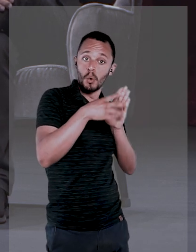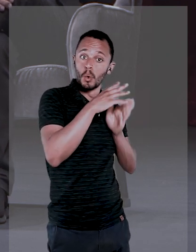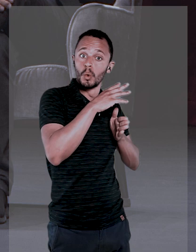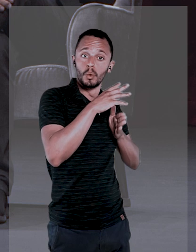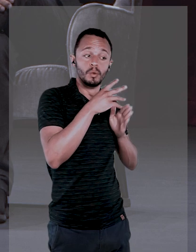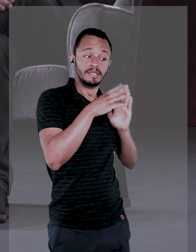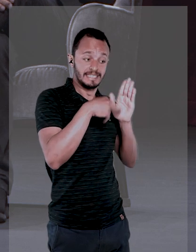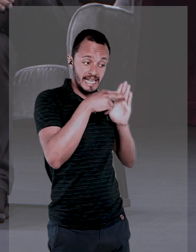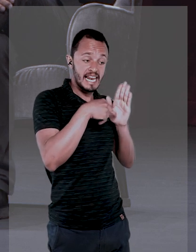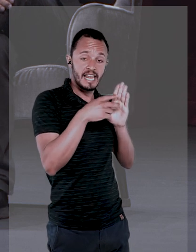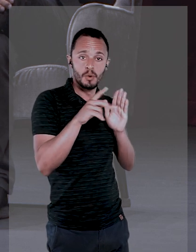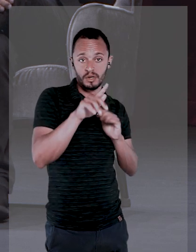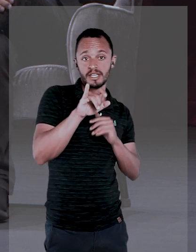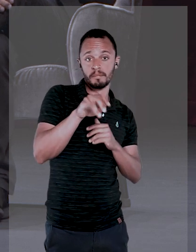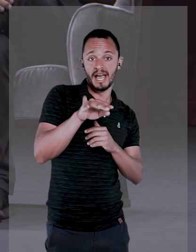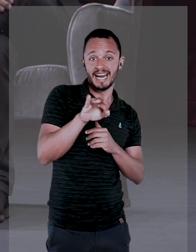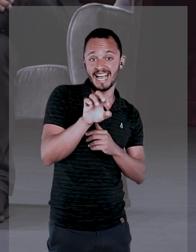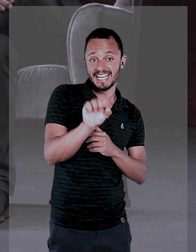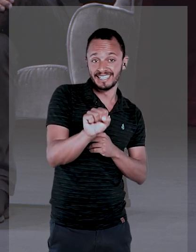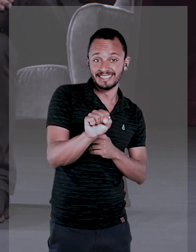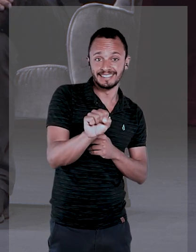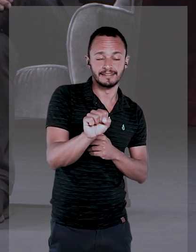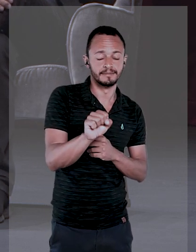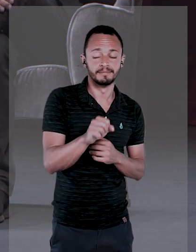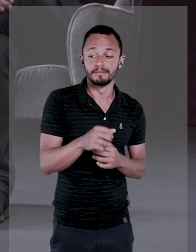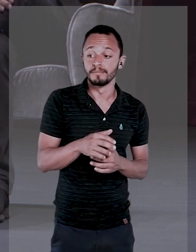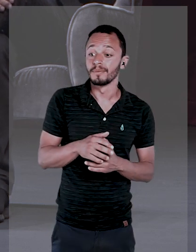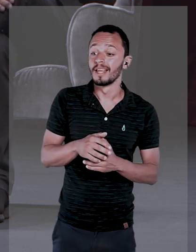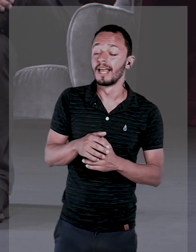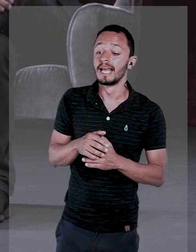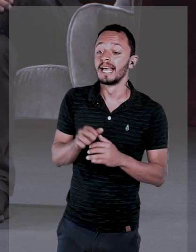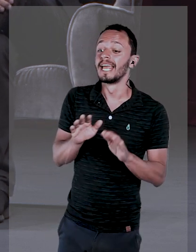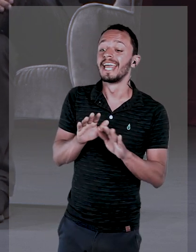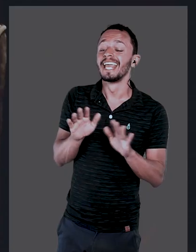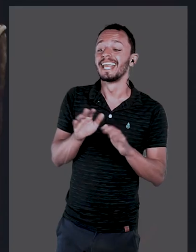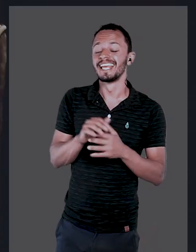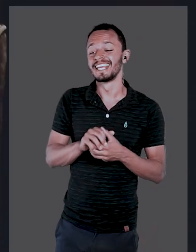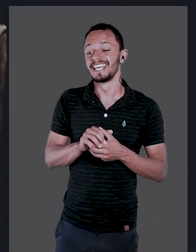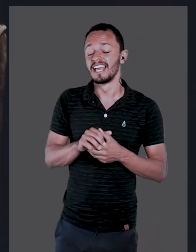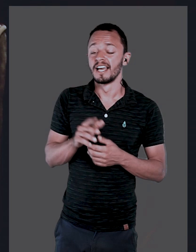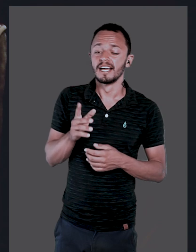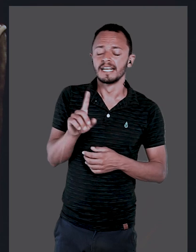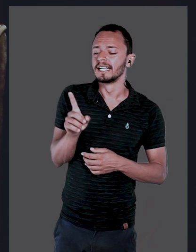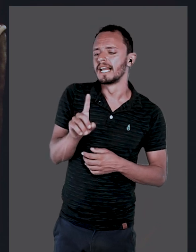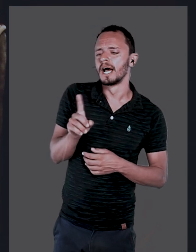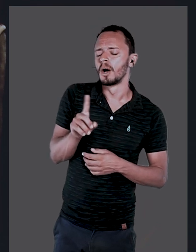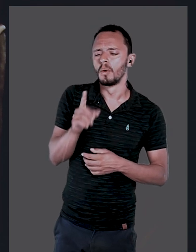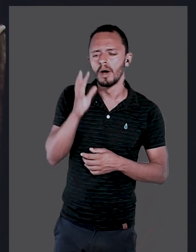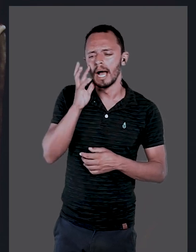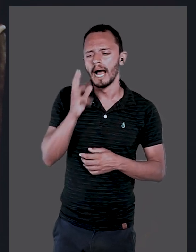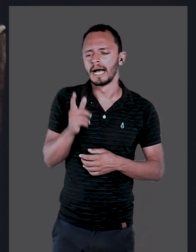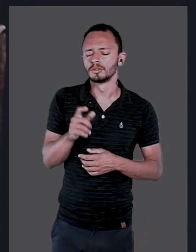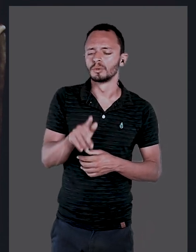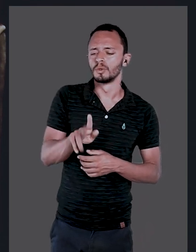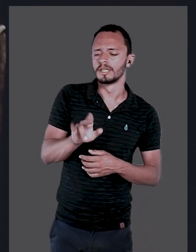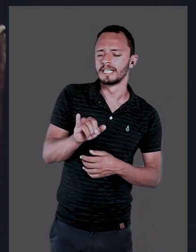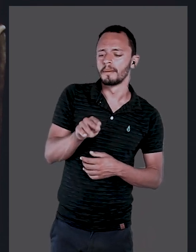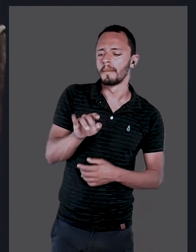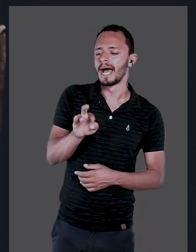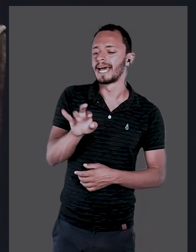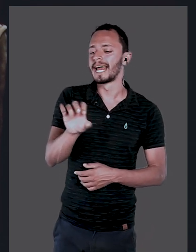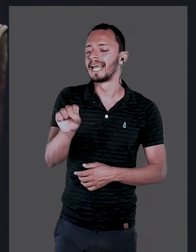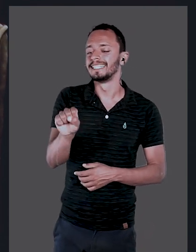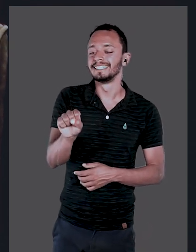também, assim, sabe? Então, obrigado de coração mesmo por tudo, sabe? Obrigado, Roberta. Não, Roberta, se houver alguma